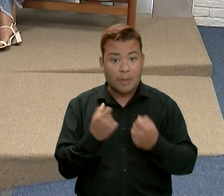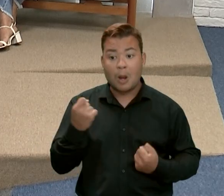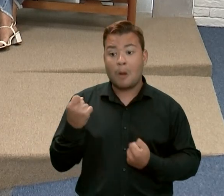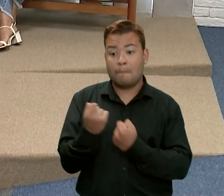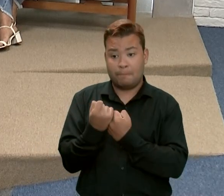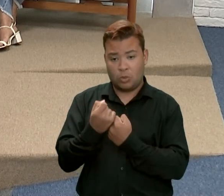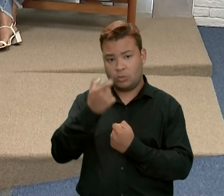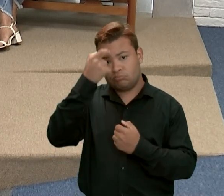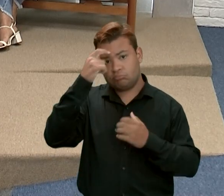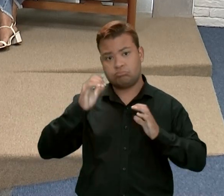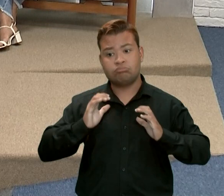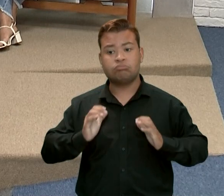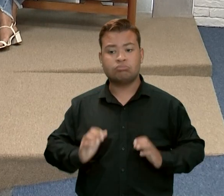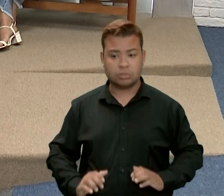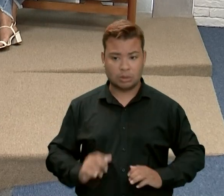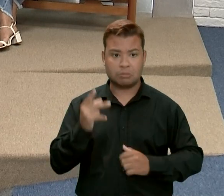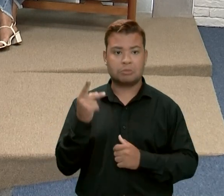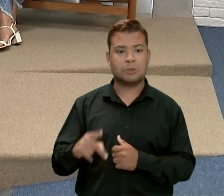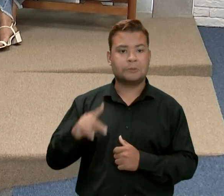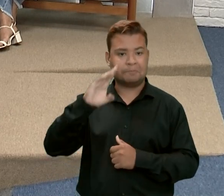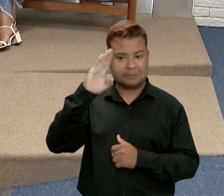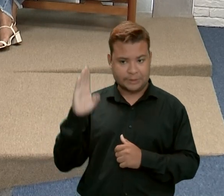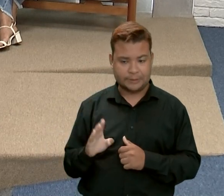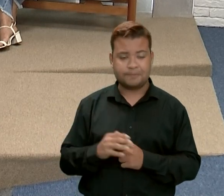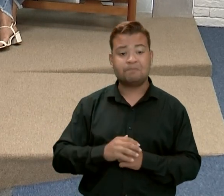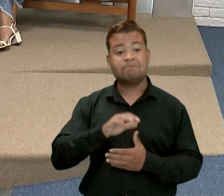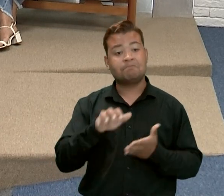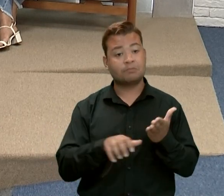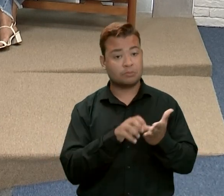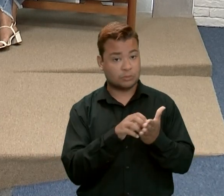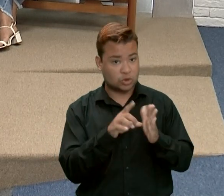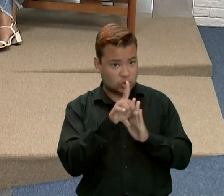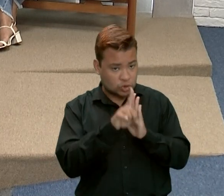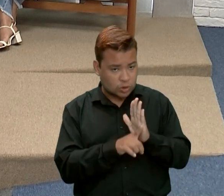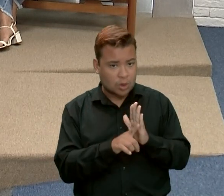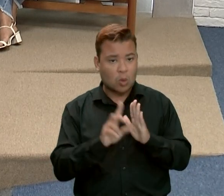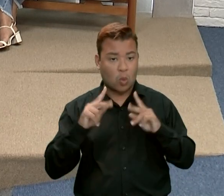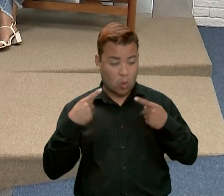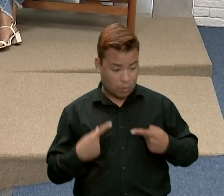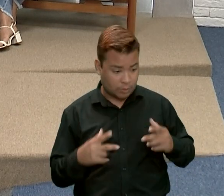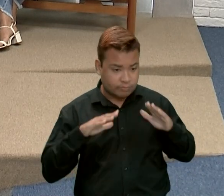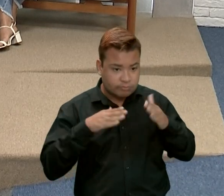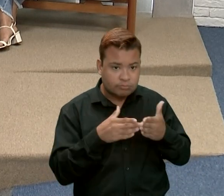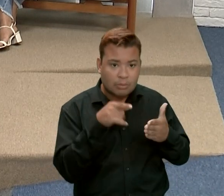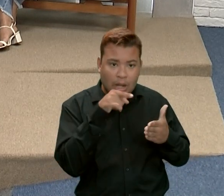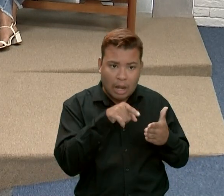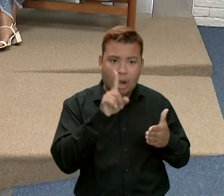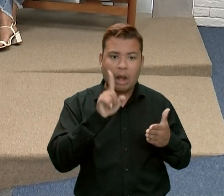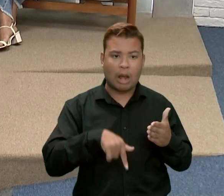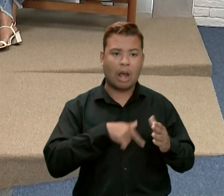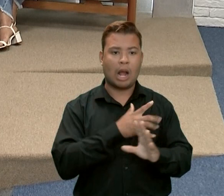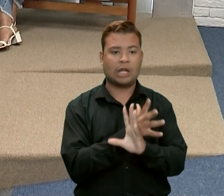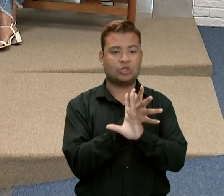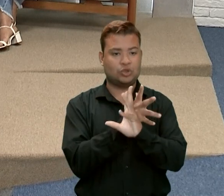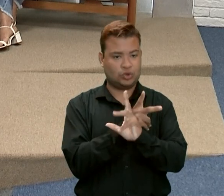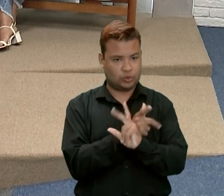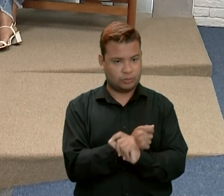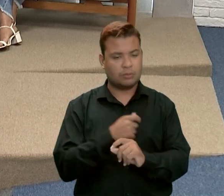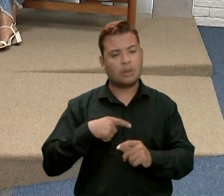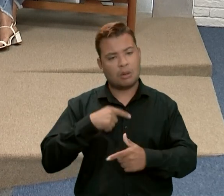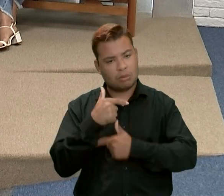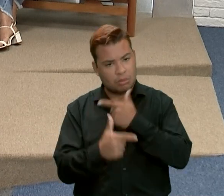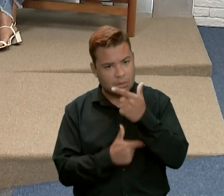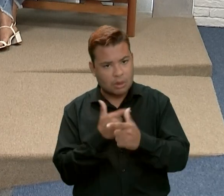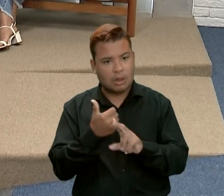da cidadania brasileira. E o Núcleo de Direitos Humanos, especificamente, é um núcleo interdisciplinar, é um núcleo que tem atividade de extensão,